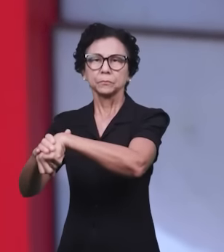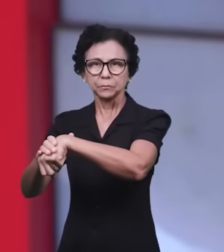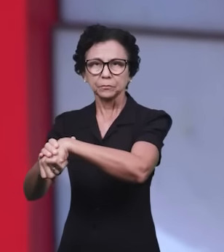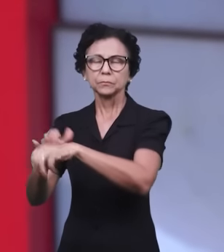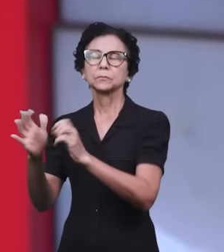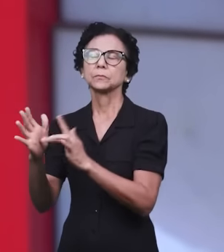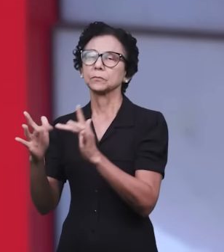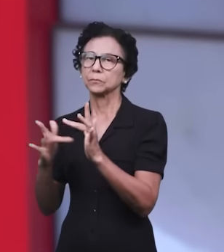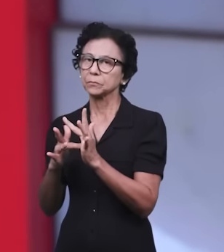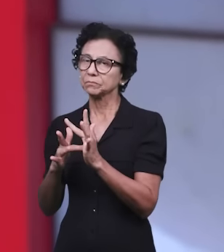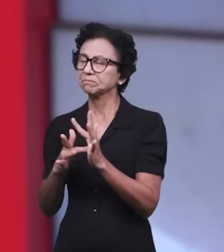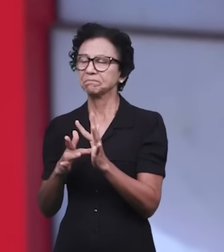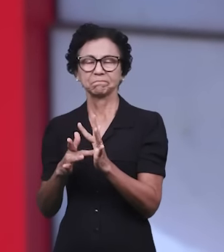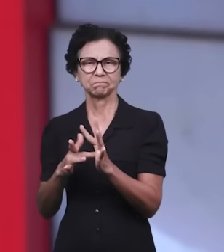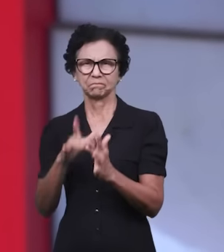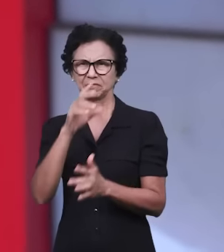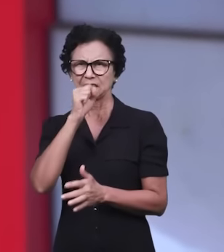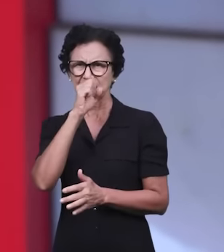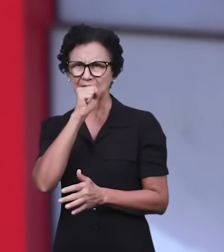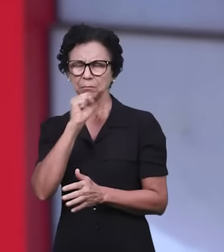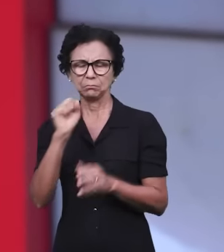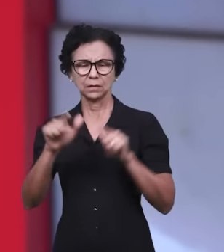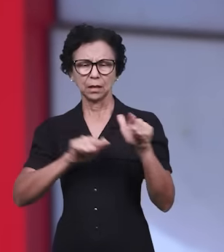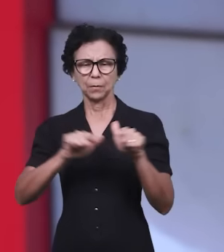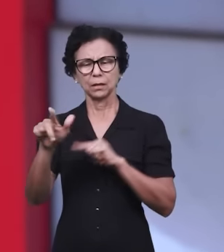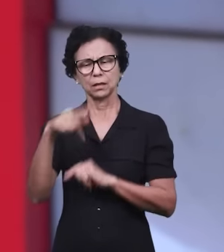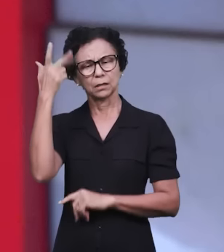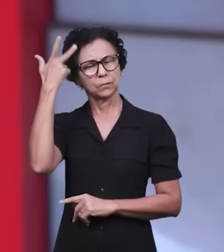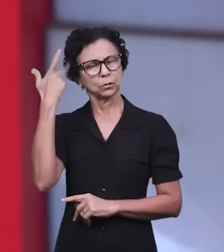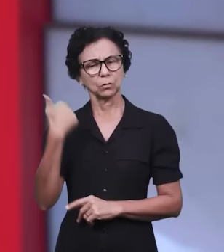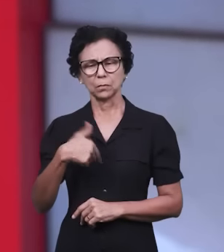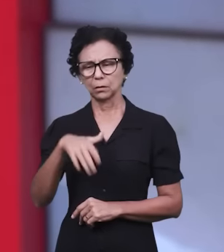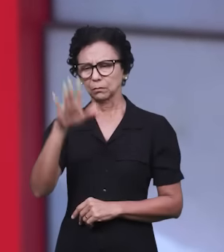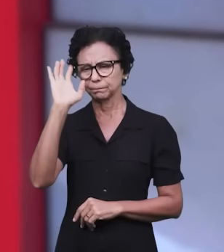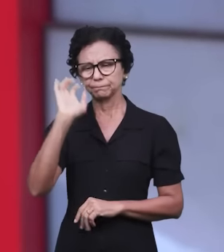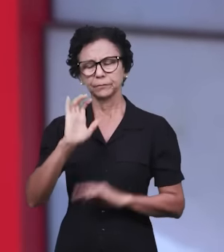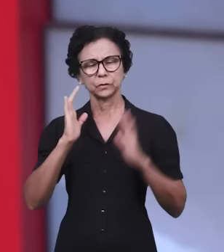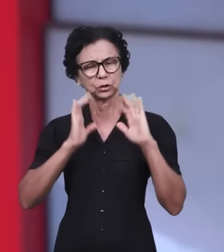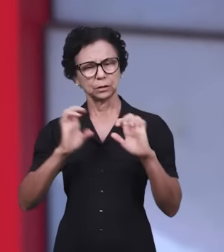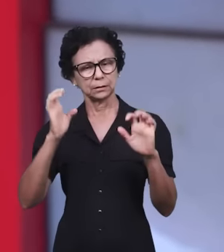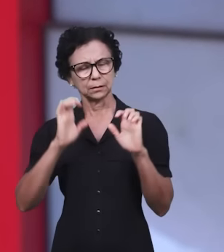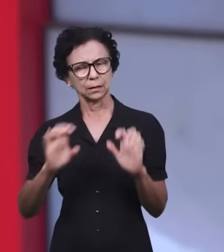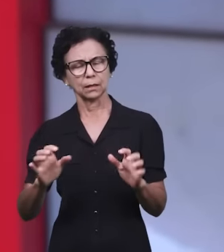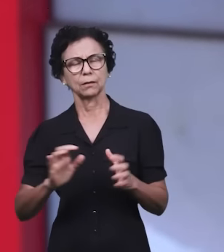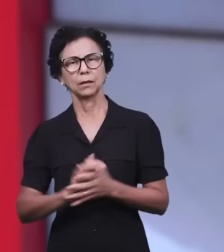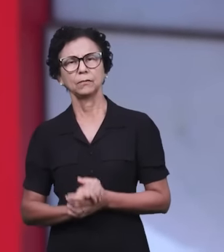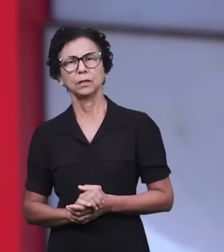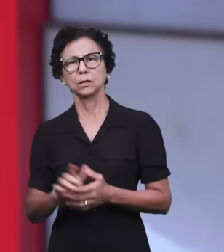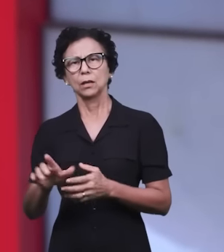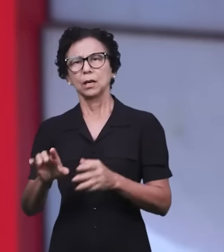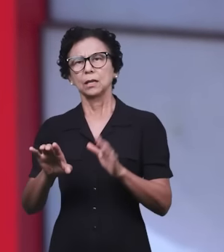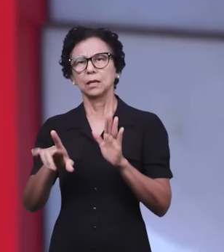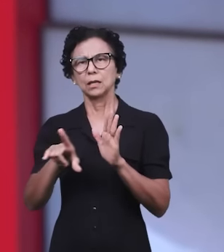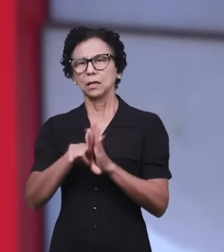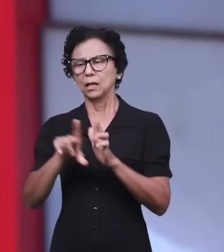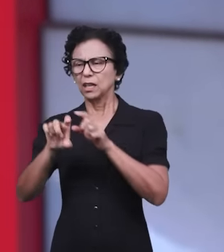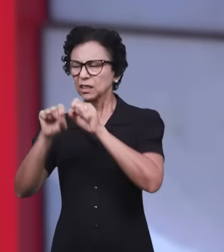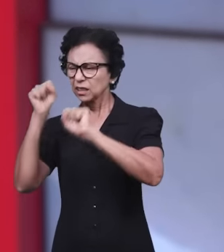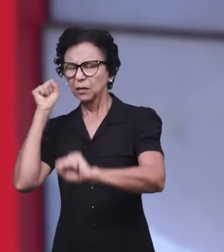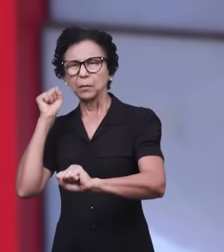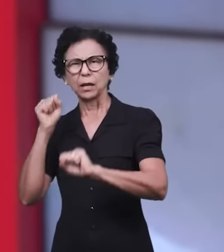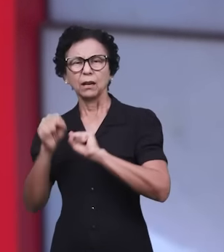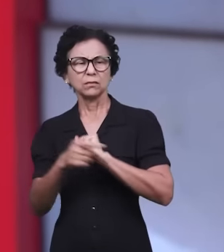querem guardar o sábado, ele não guardava o sábado. O sábado para ele, como diz o texto aqui, era um dia, ele quebrantava o sábado, por isso que queriam